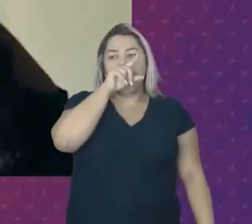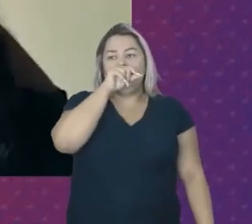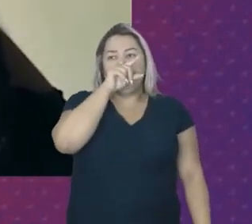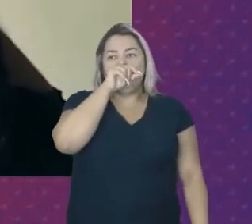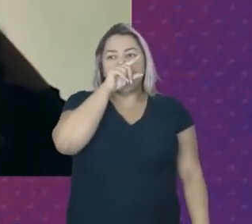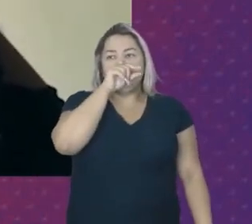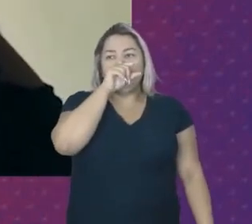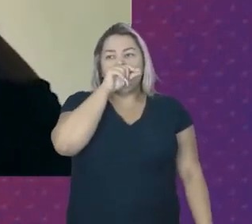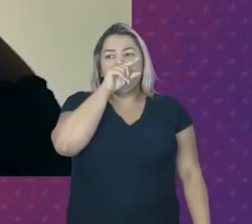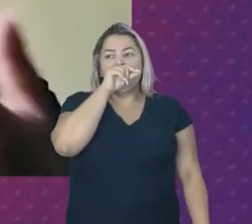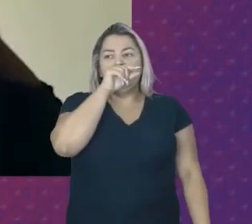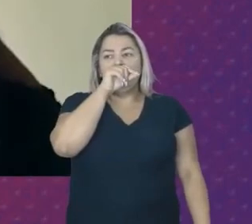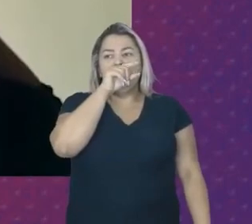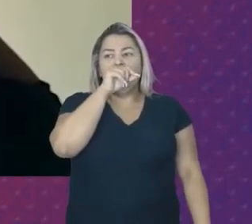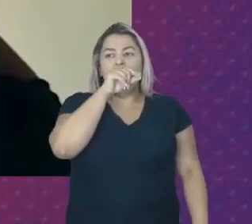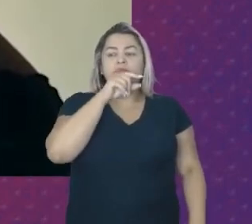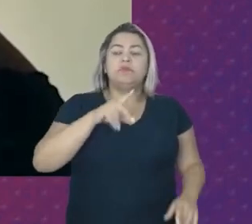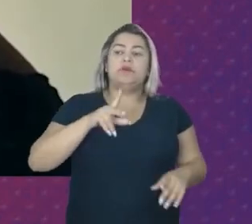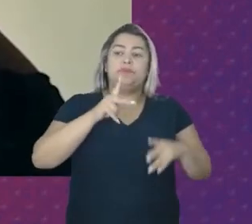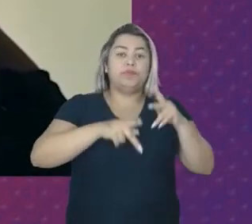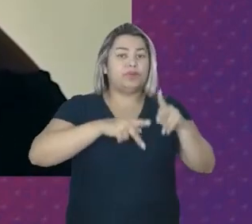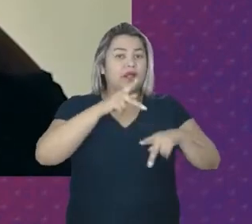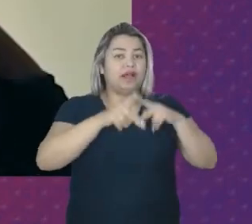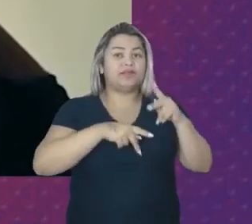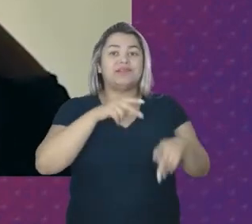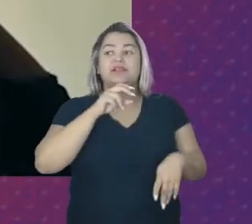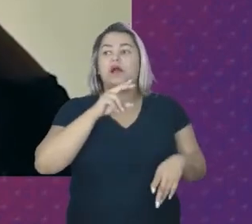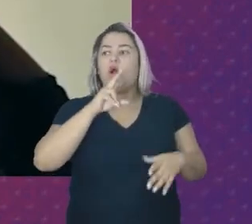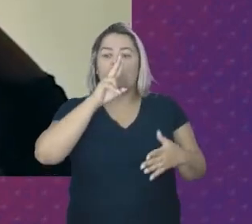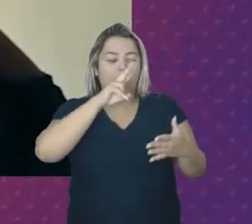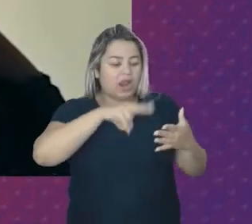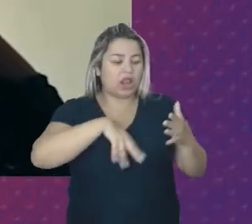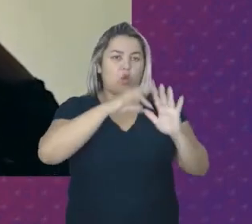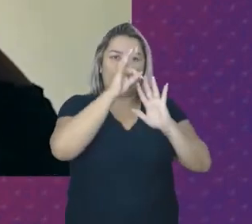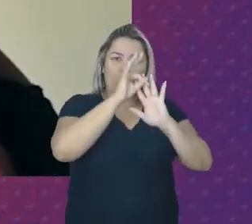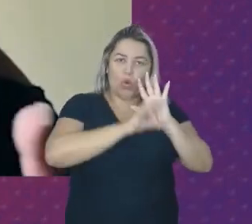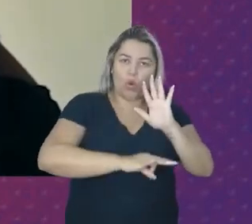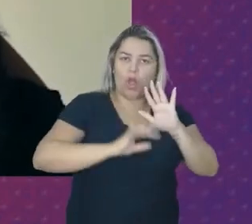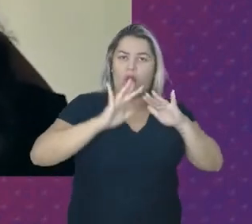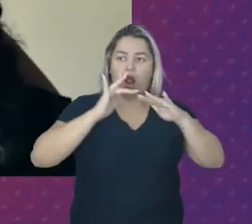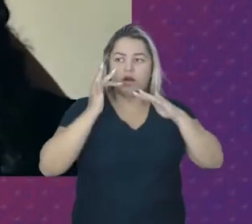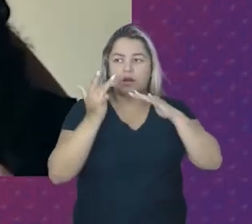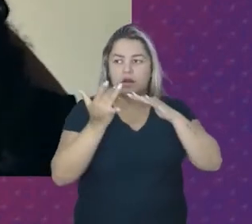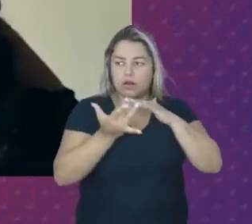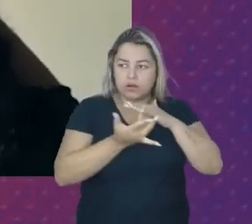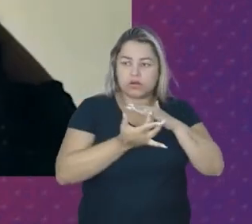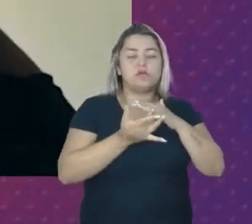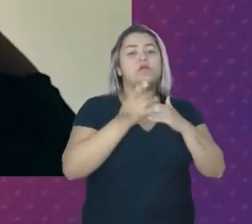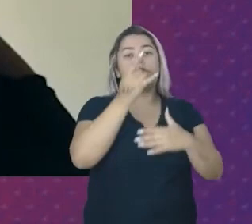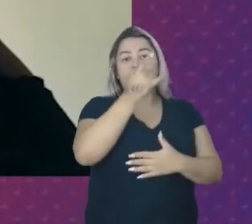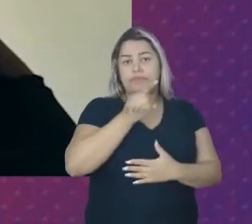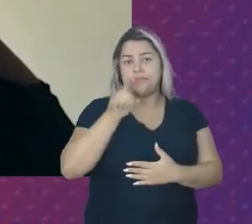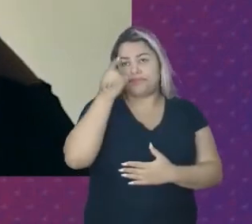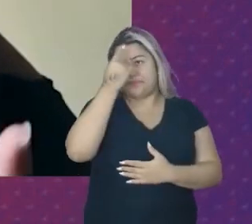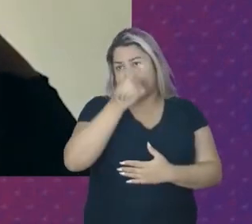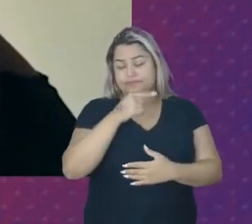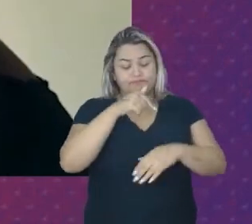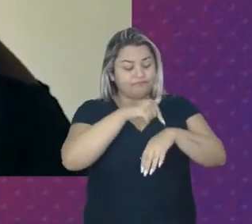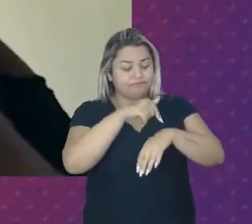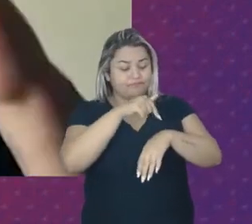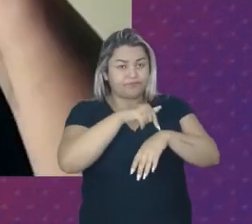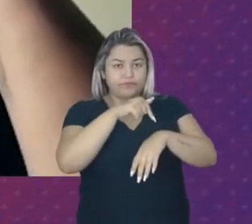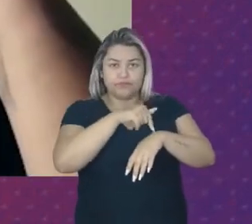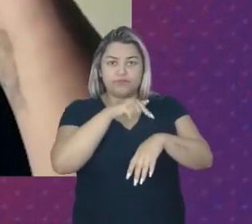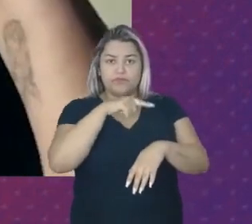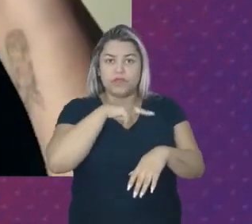essas pessoas hoje, a população, se dedica a ler um texto nas redes sociais, quanto tempo eles gastam para ver um vídeo, tudo isso